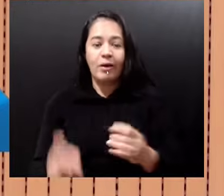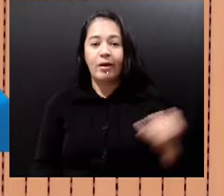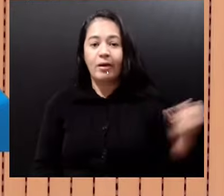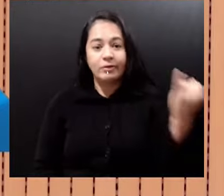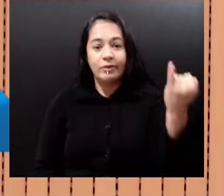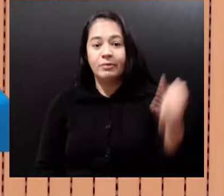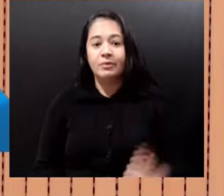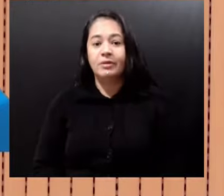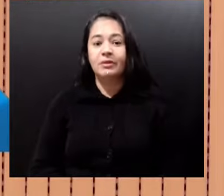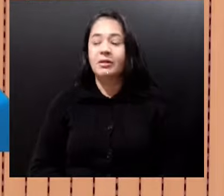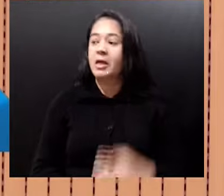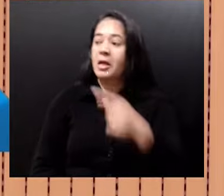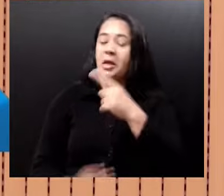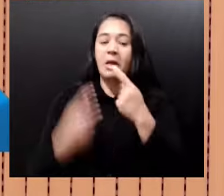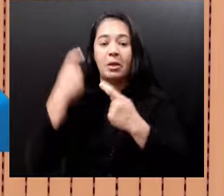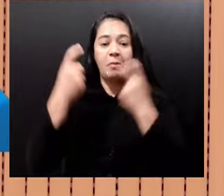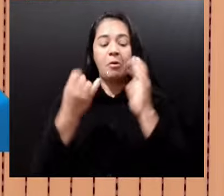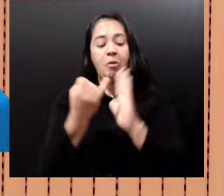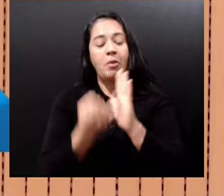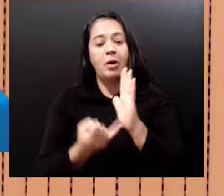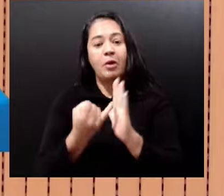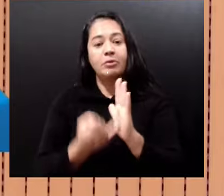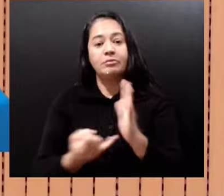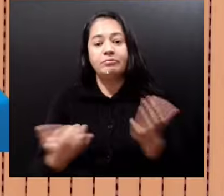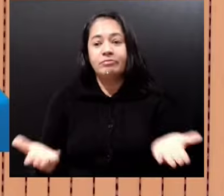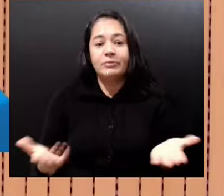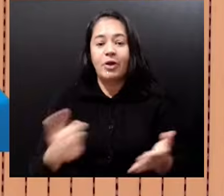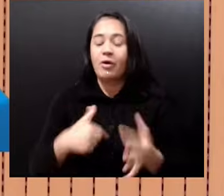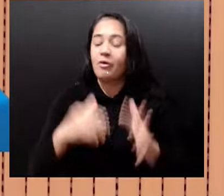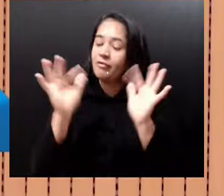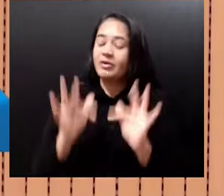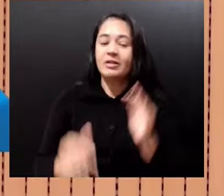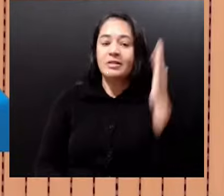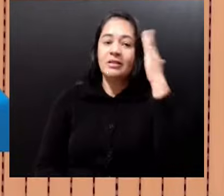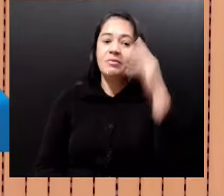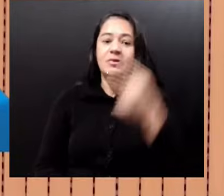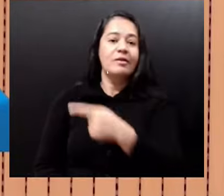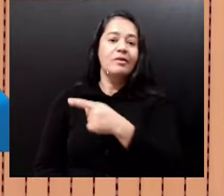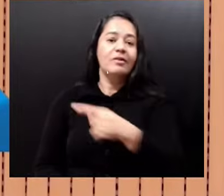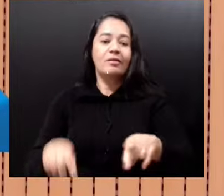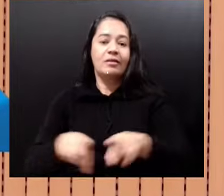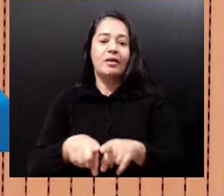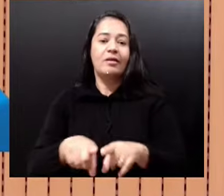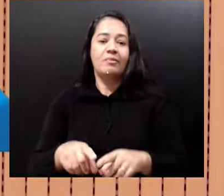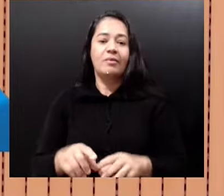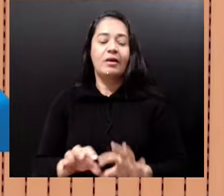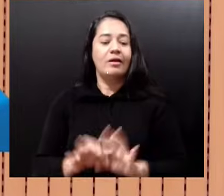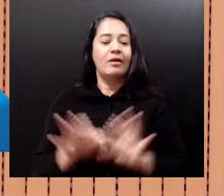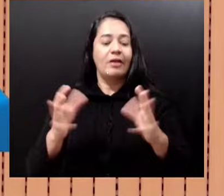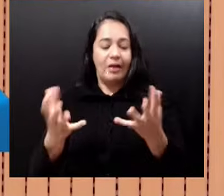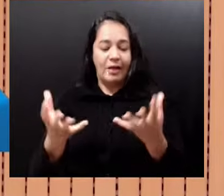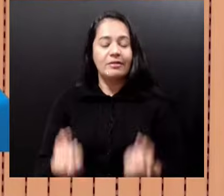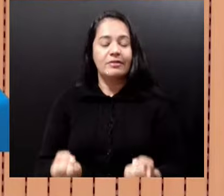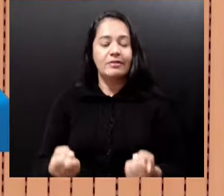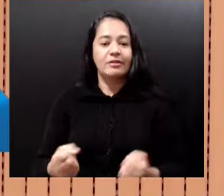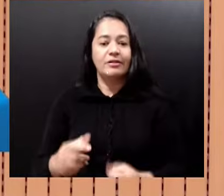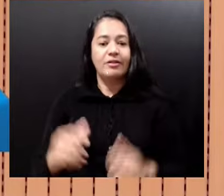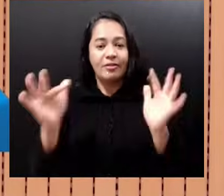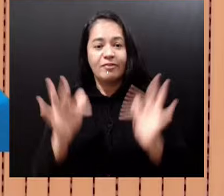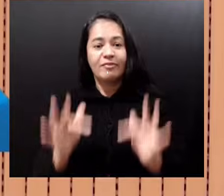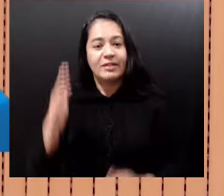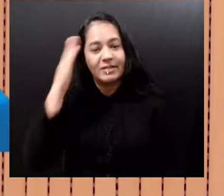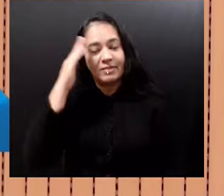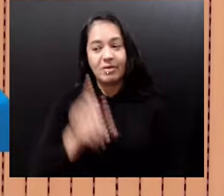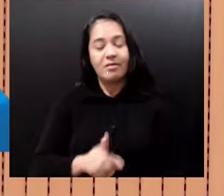com o tarifaço. Então eu fiquei feliz em saber que ele também é a favor do livre comércio. Fiquei feliz aqui de saber que ele é um